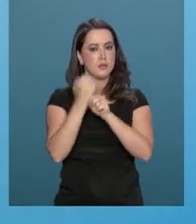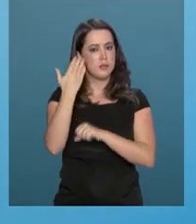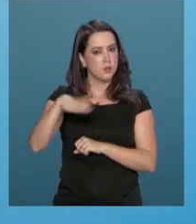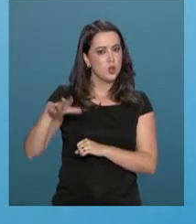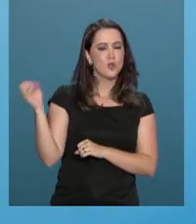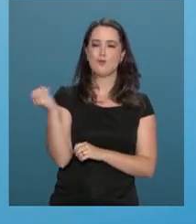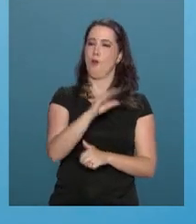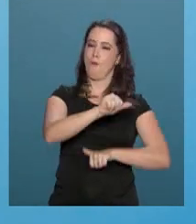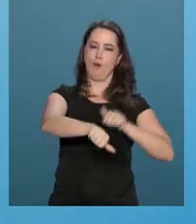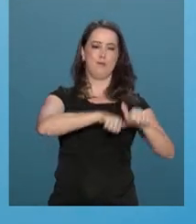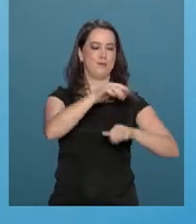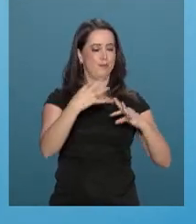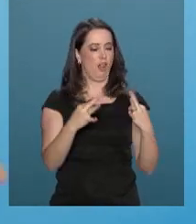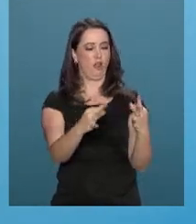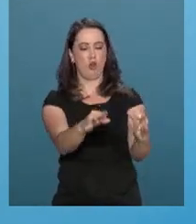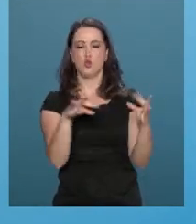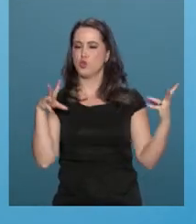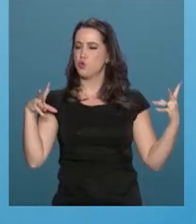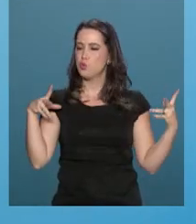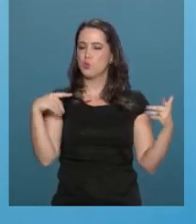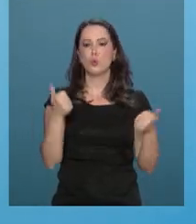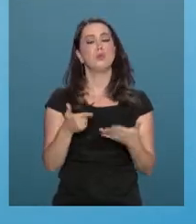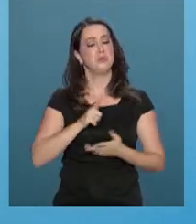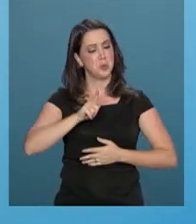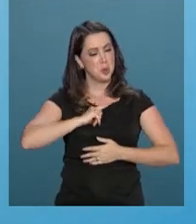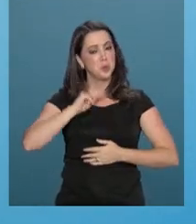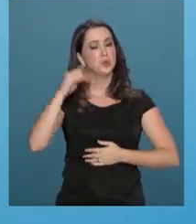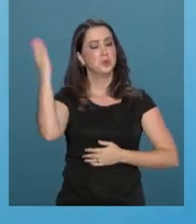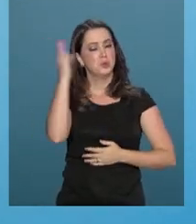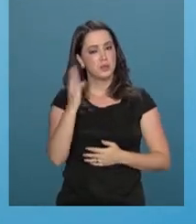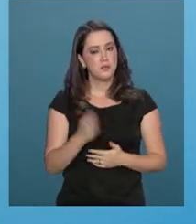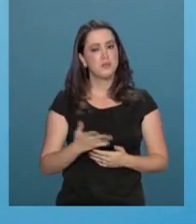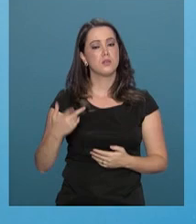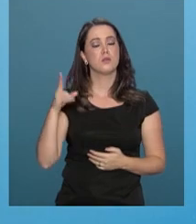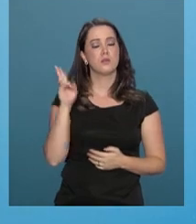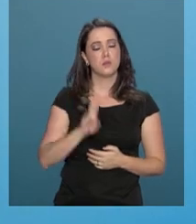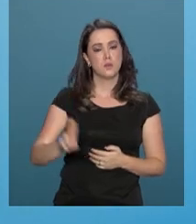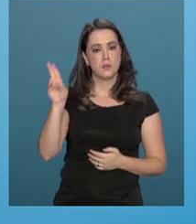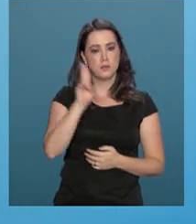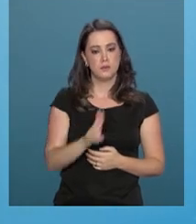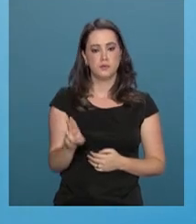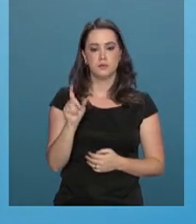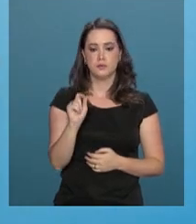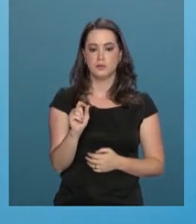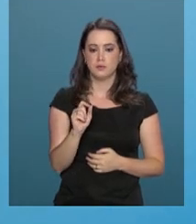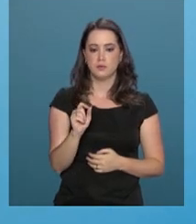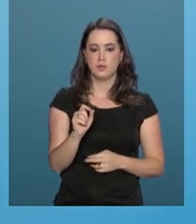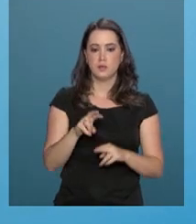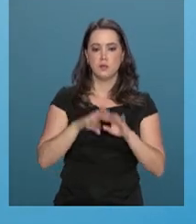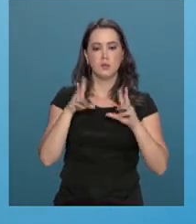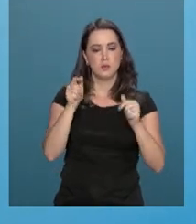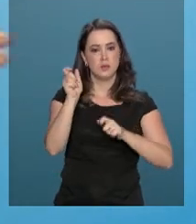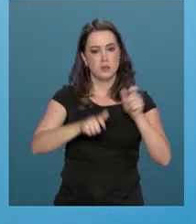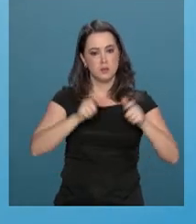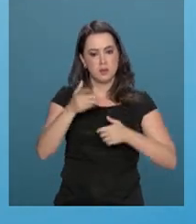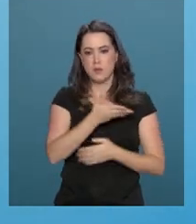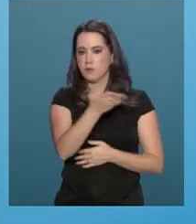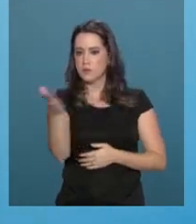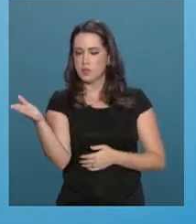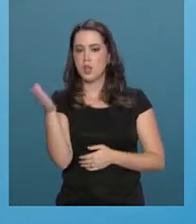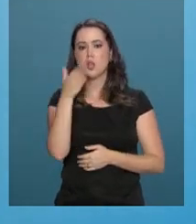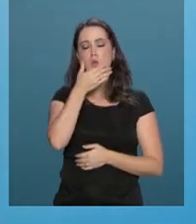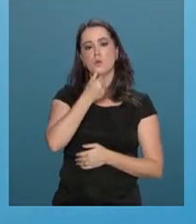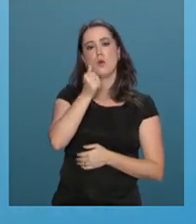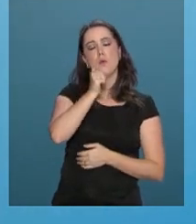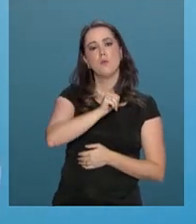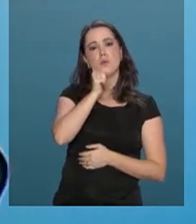em definitivo, toda essa tecnologia extraordinária que foi utilizada por todos aqueles, os senhores, as senhoras,